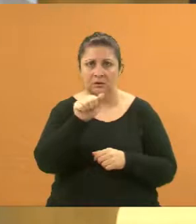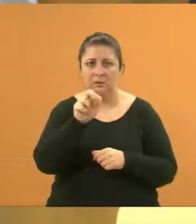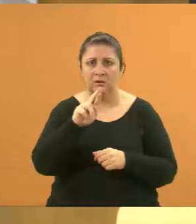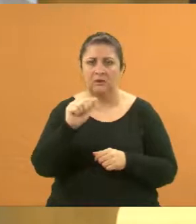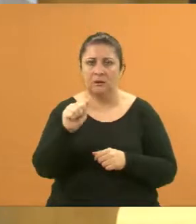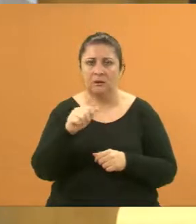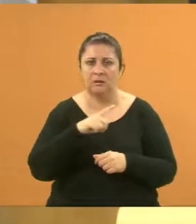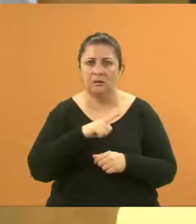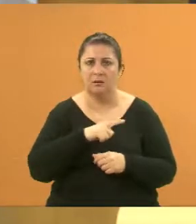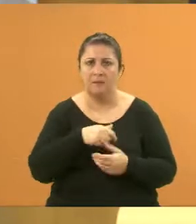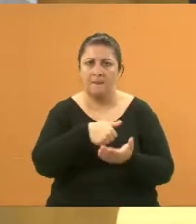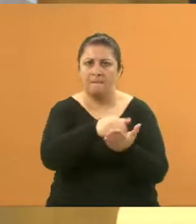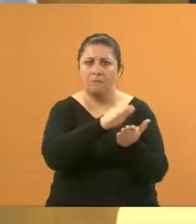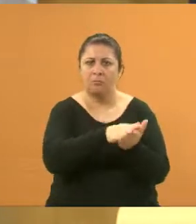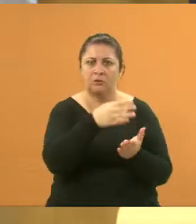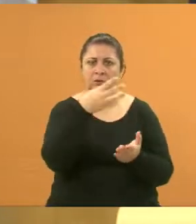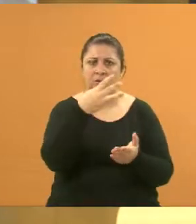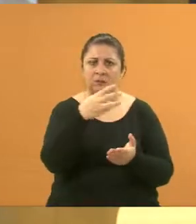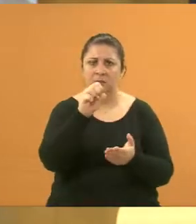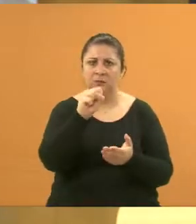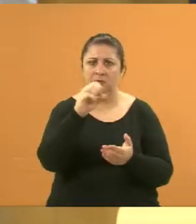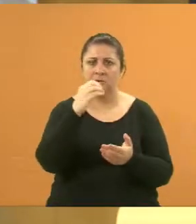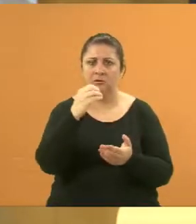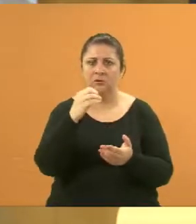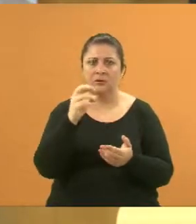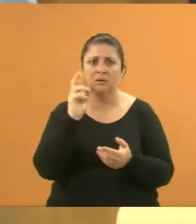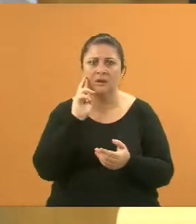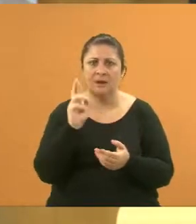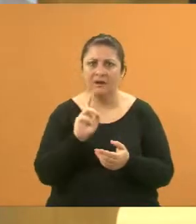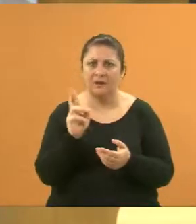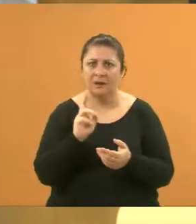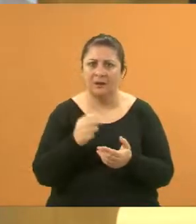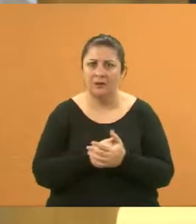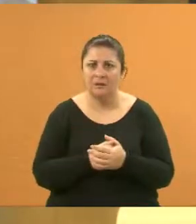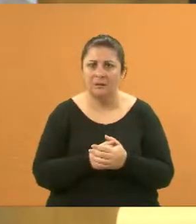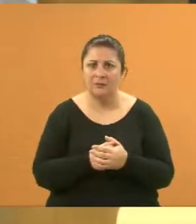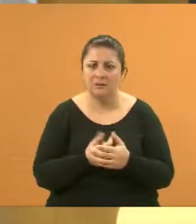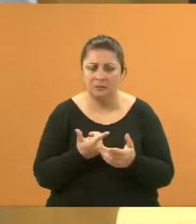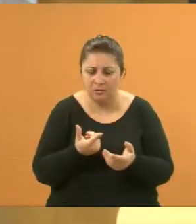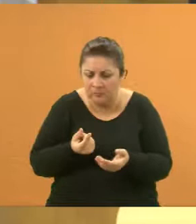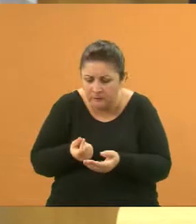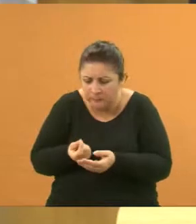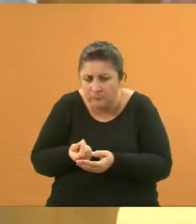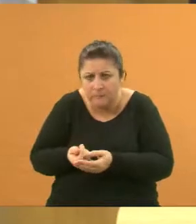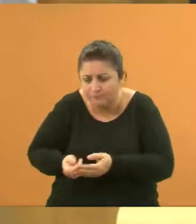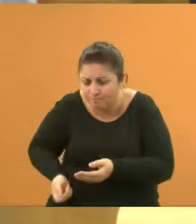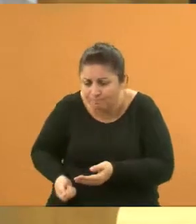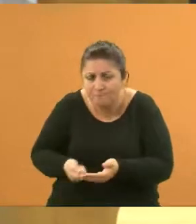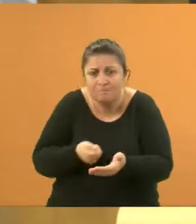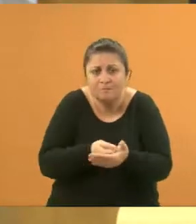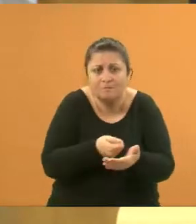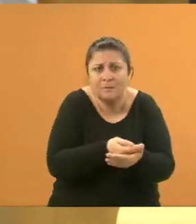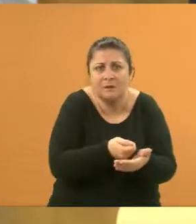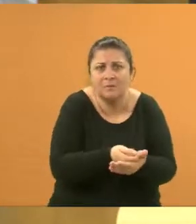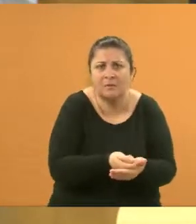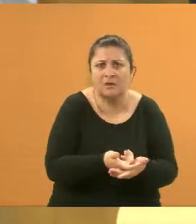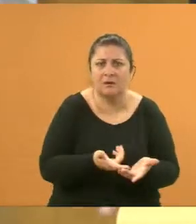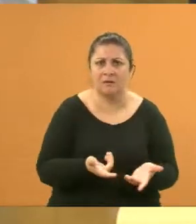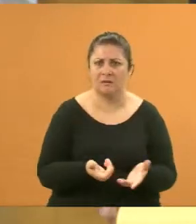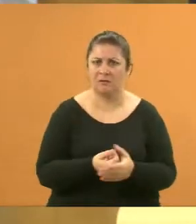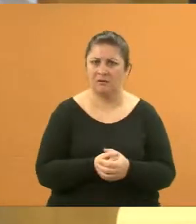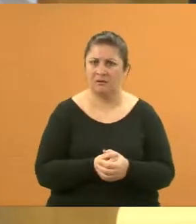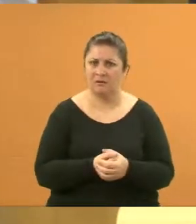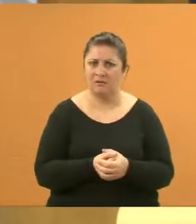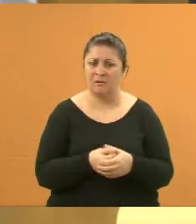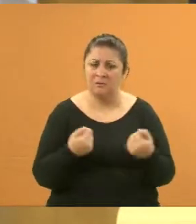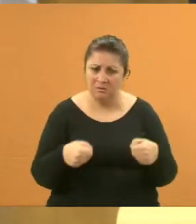foi multada em R$380, e essa senhora pegou o dinheirinho contado para vir pagar, e teve